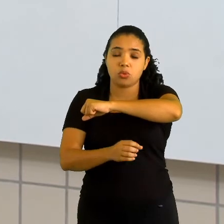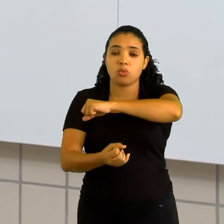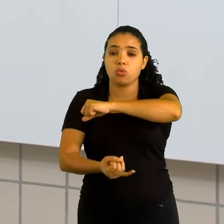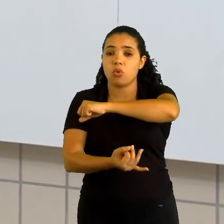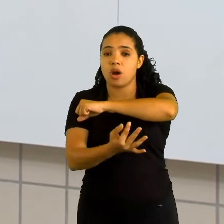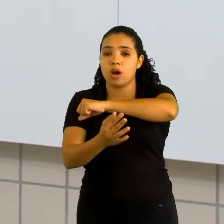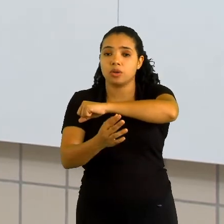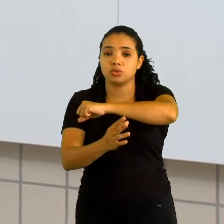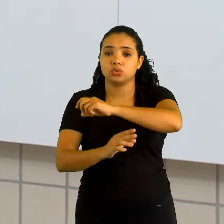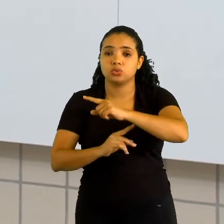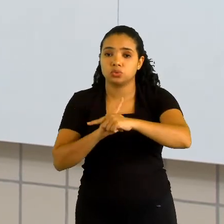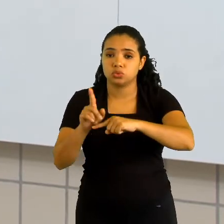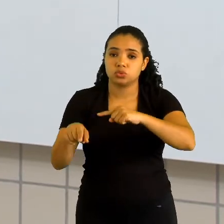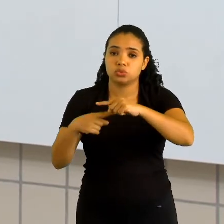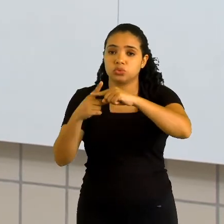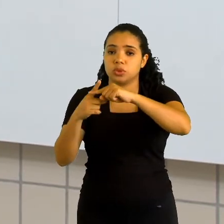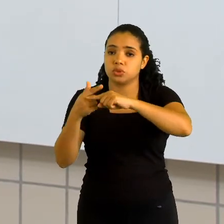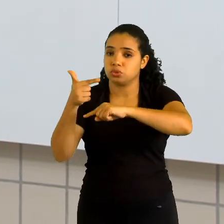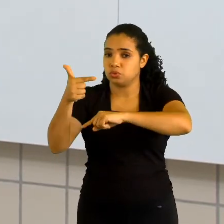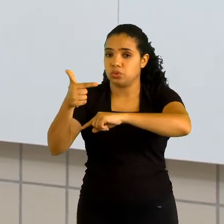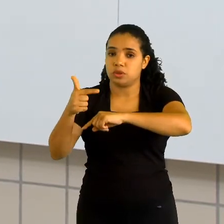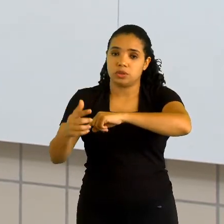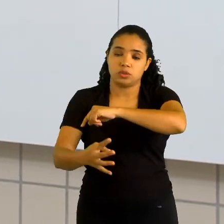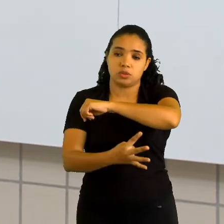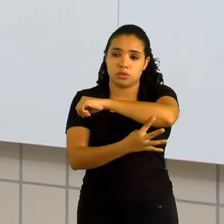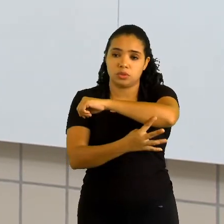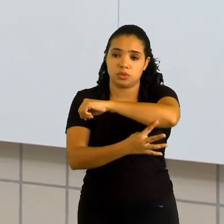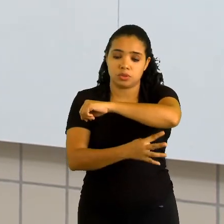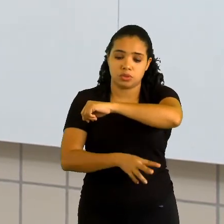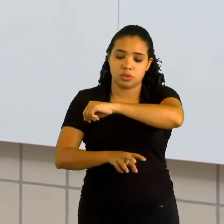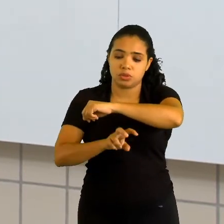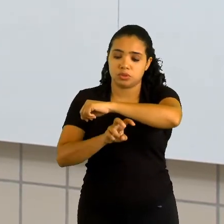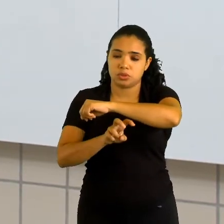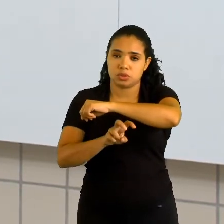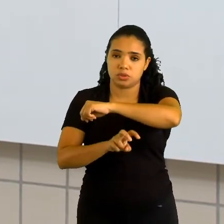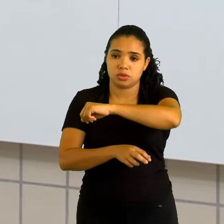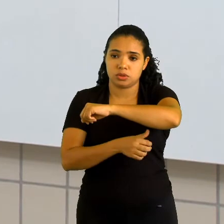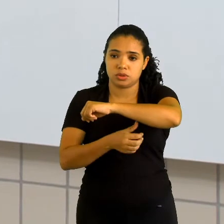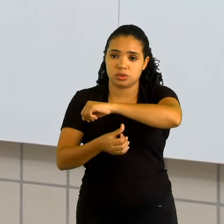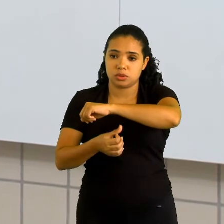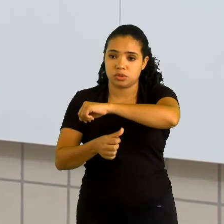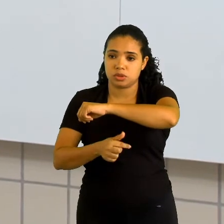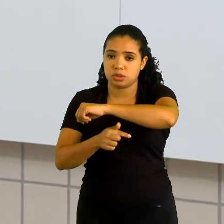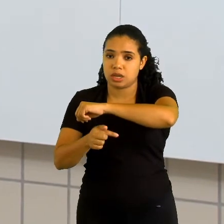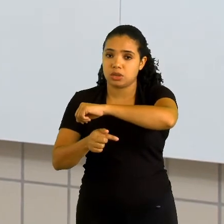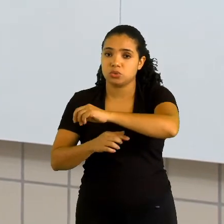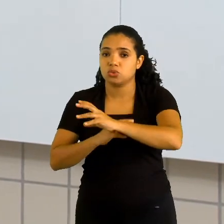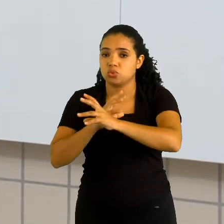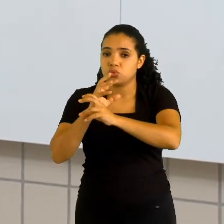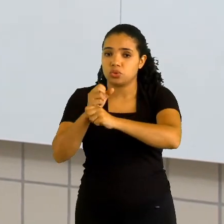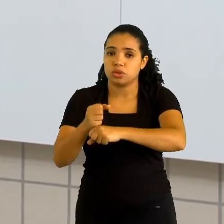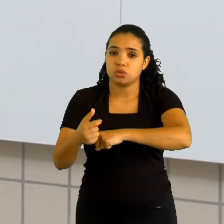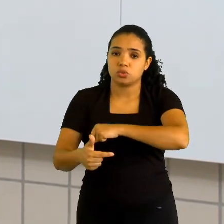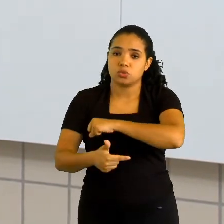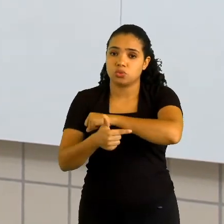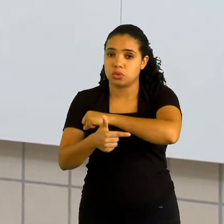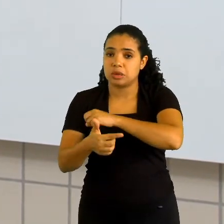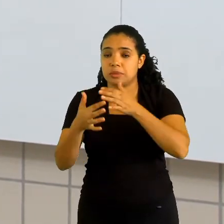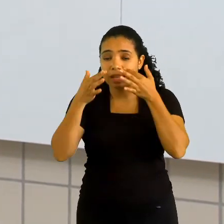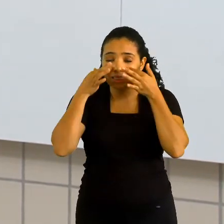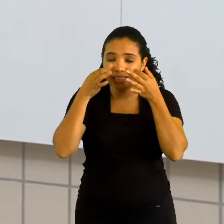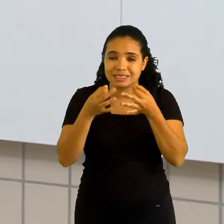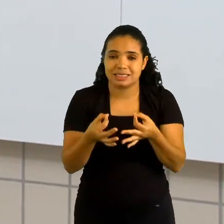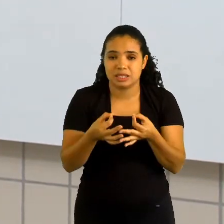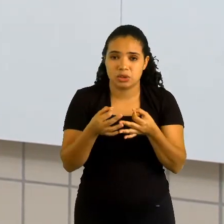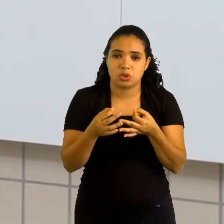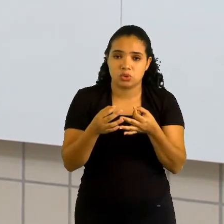que quantidade? 2. Aqui 5, 6, 7. Eu adicionei quantas quantidades? 2. Eu tenho que prestar atenção nisso.